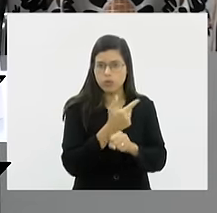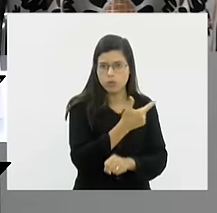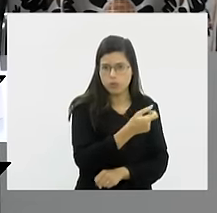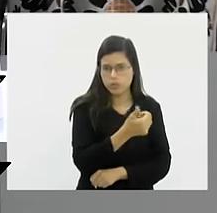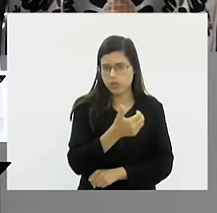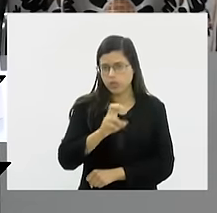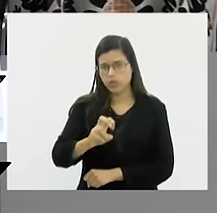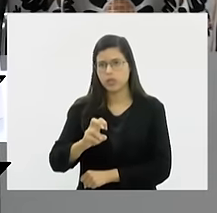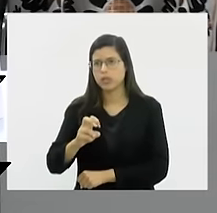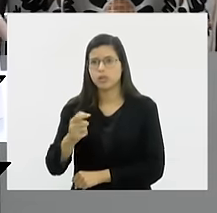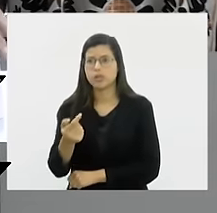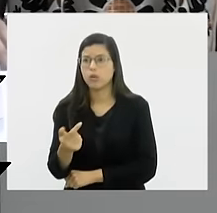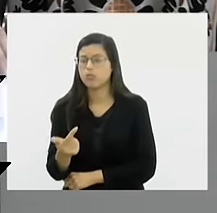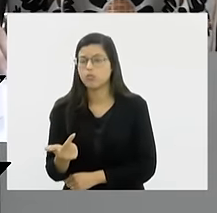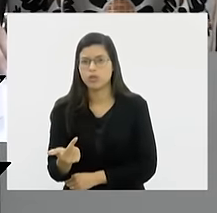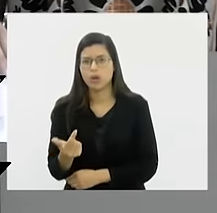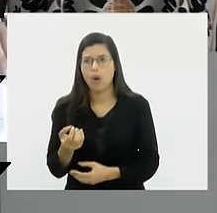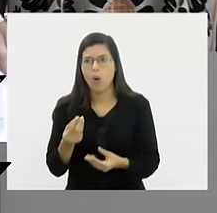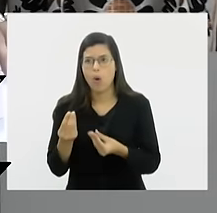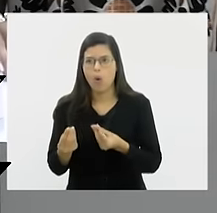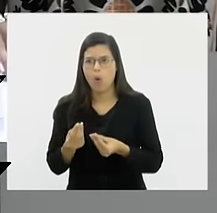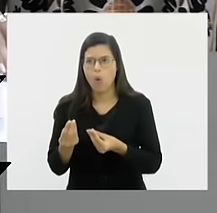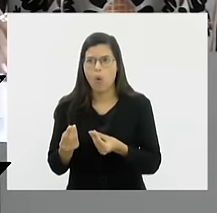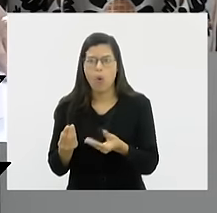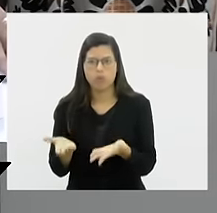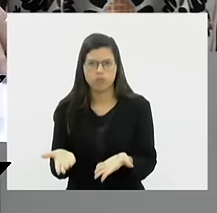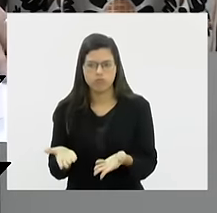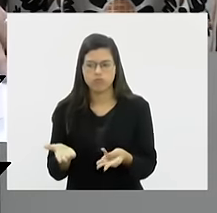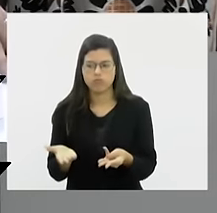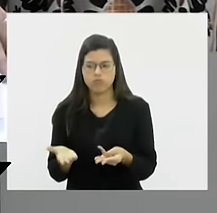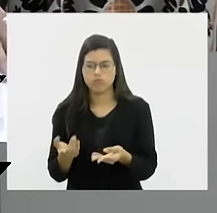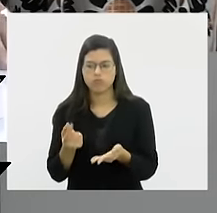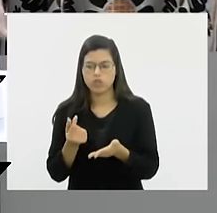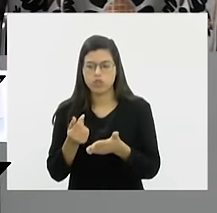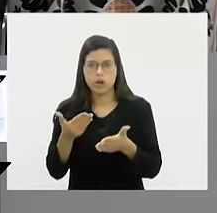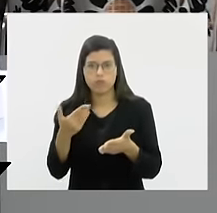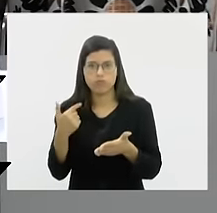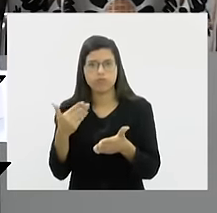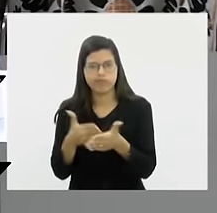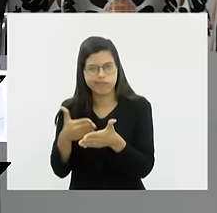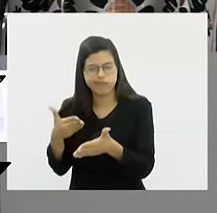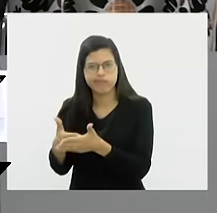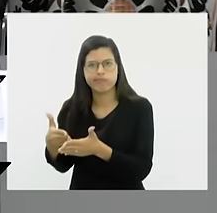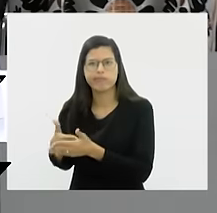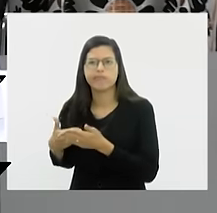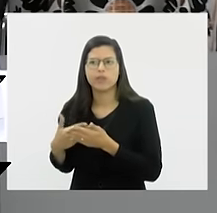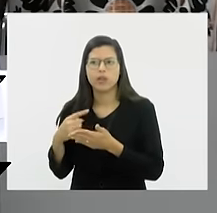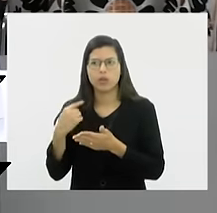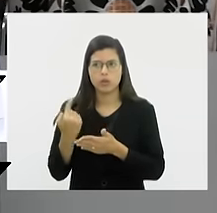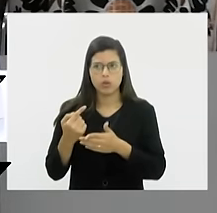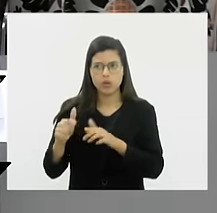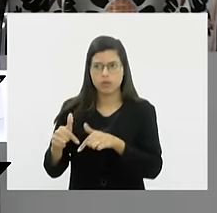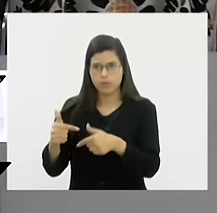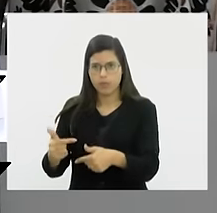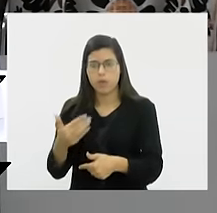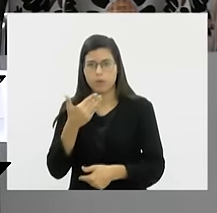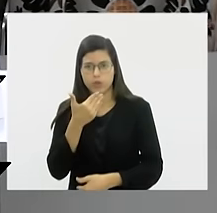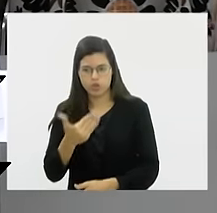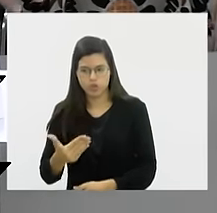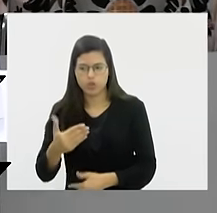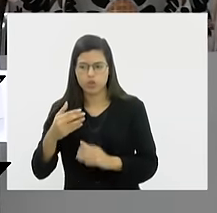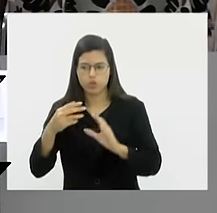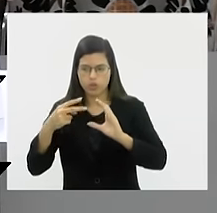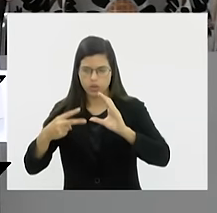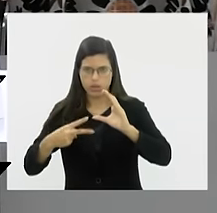que assumimos, intervimos na empresa, certo? Foi até quem pediu, foi a Câmara de Vereadores